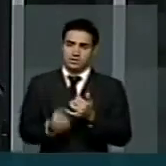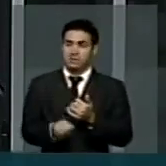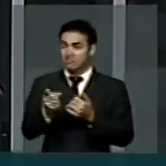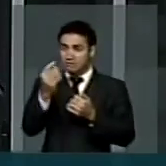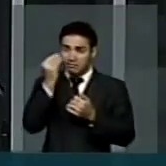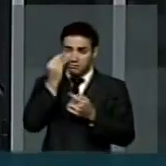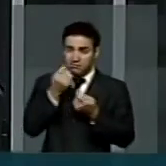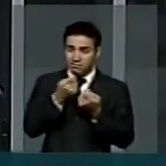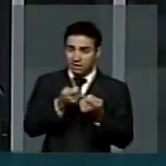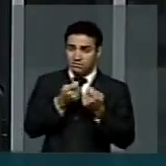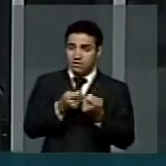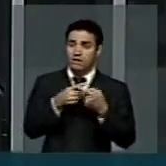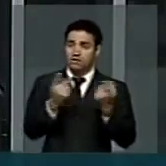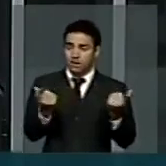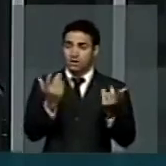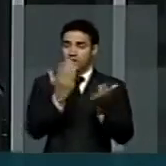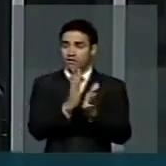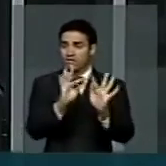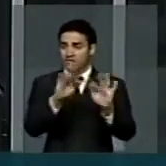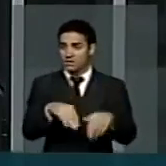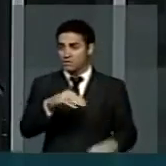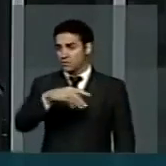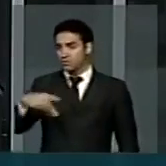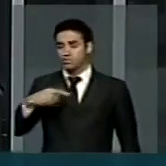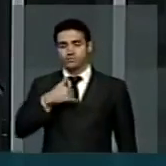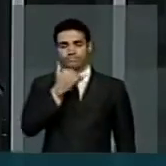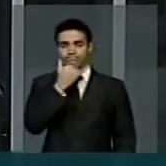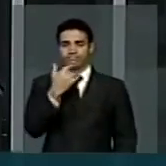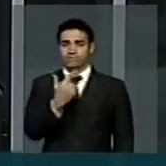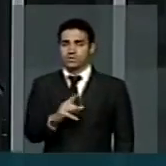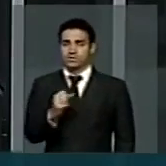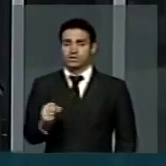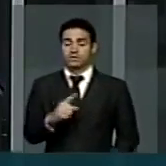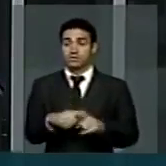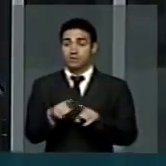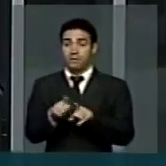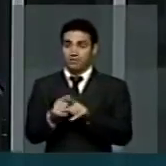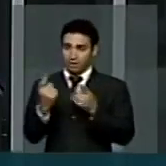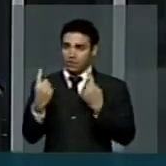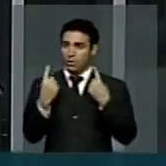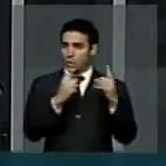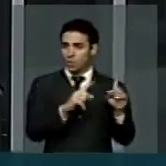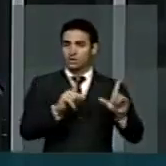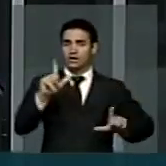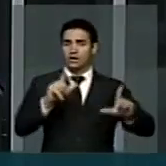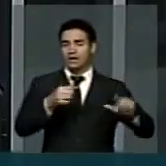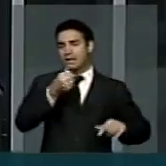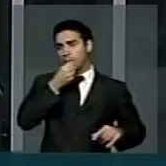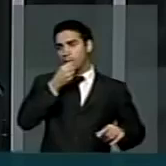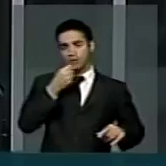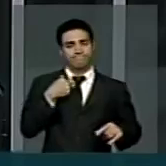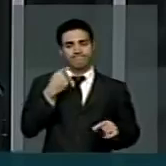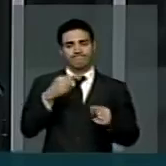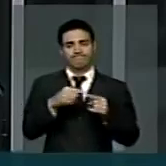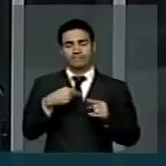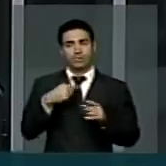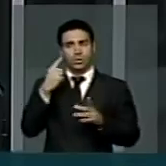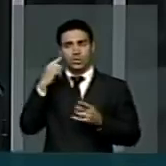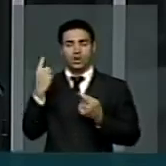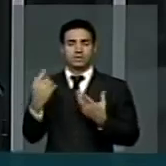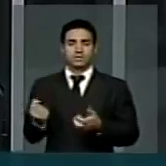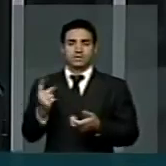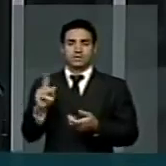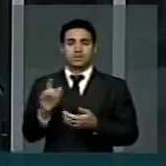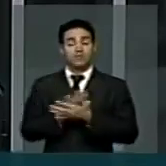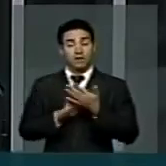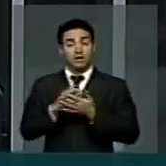tentativa de amordaçamento do Ministério Público, nem de outras instituições, como a imprensa, por exemplo, fundamentais para o